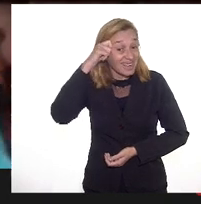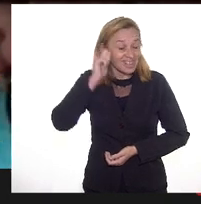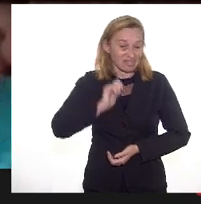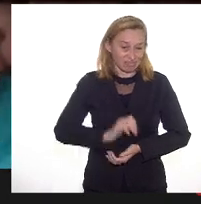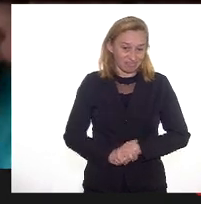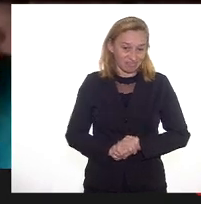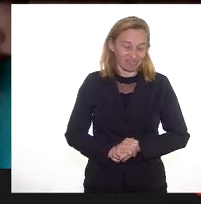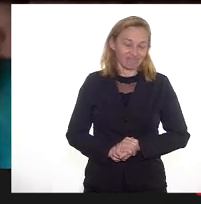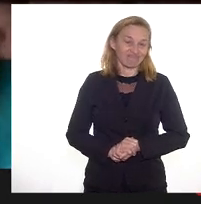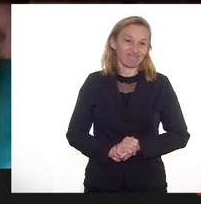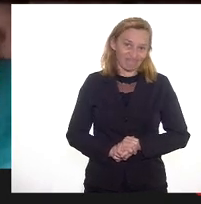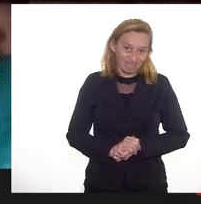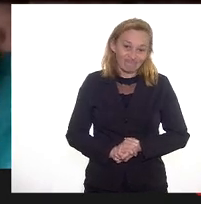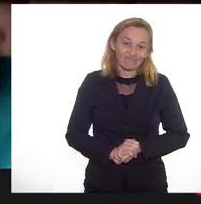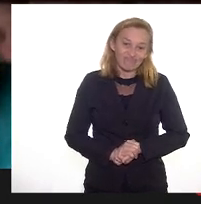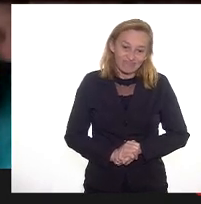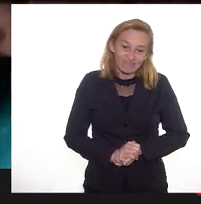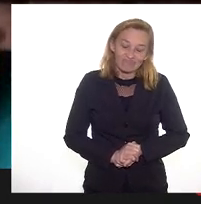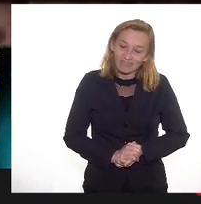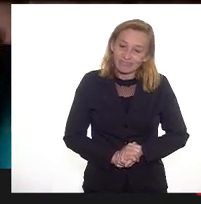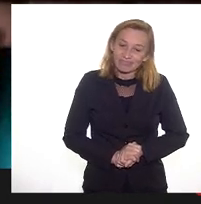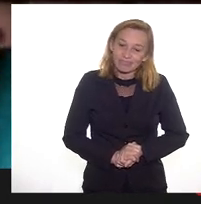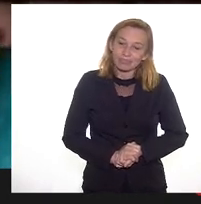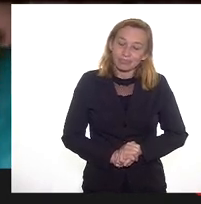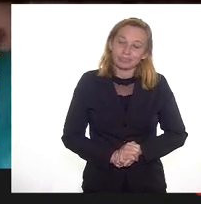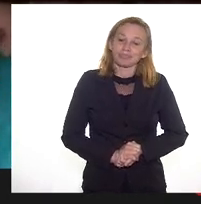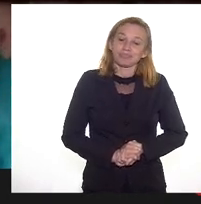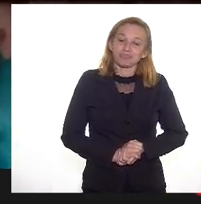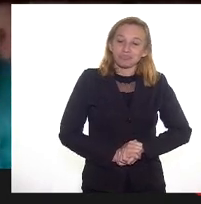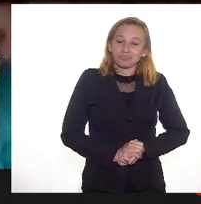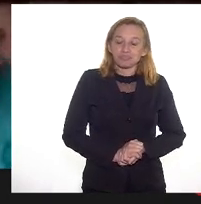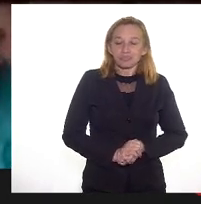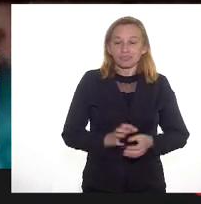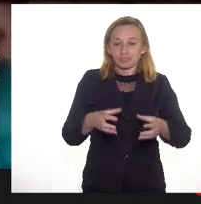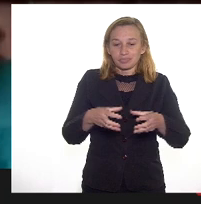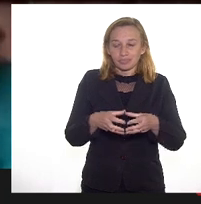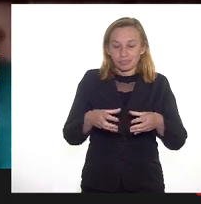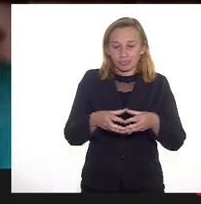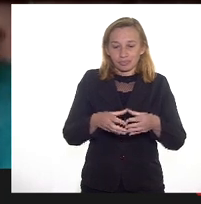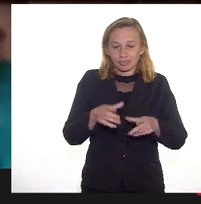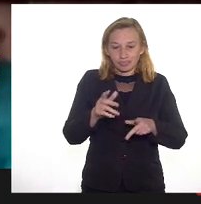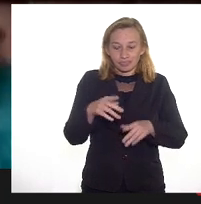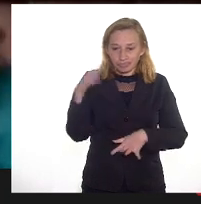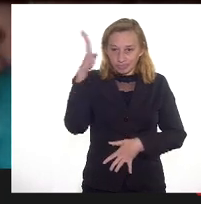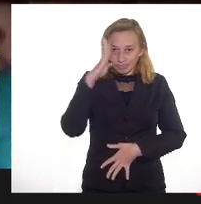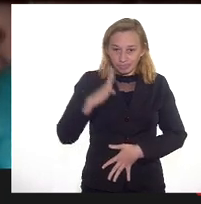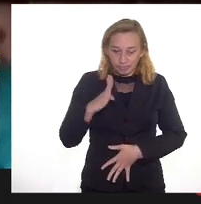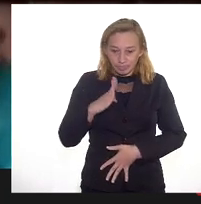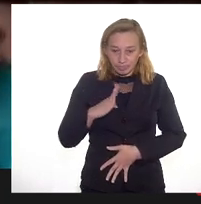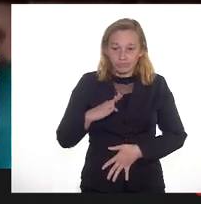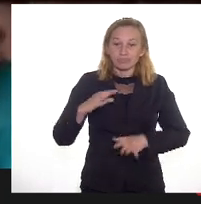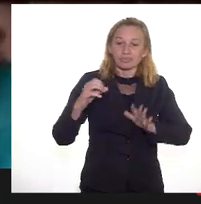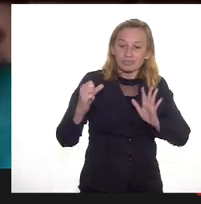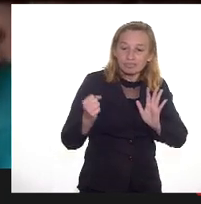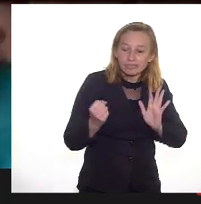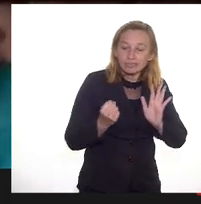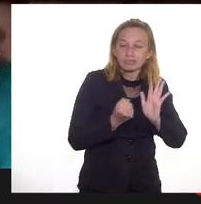Então, componho um contingente populacional negro da população brasileira, né?